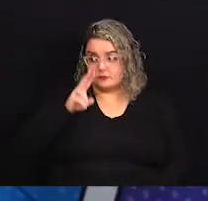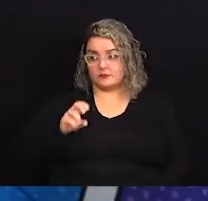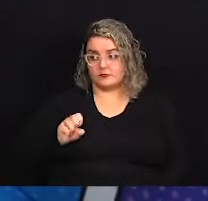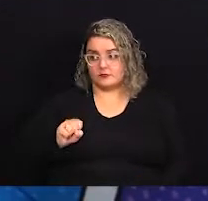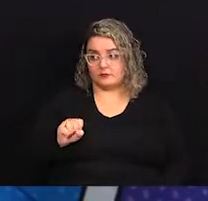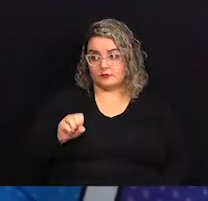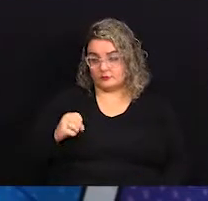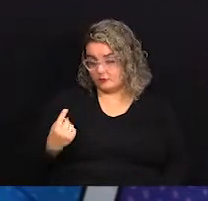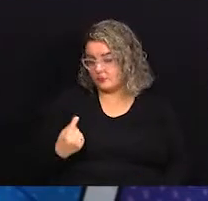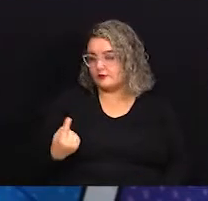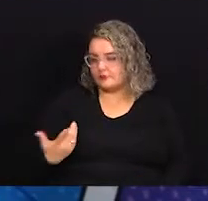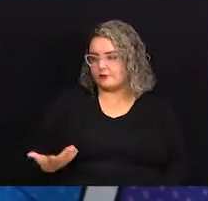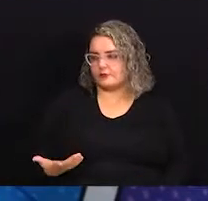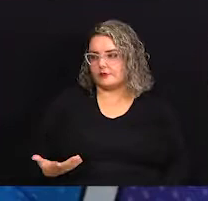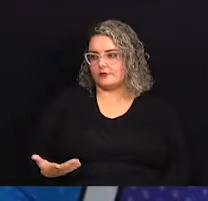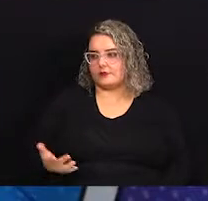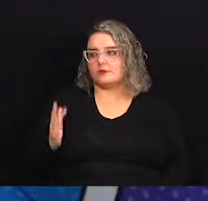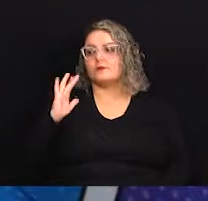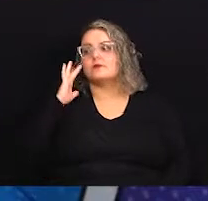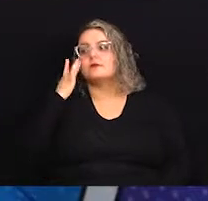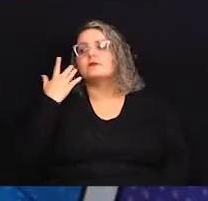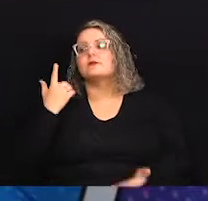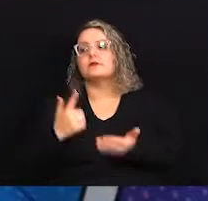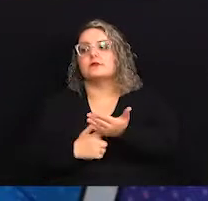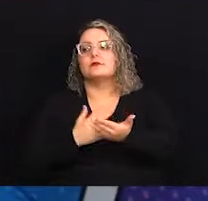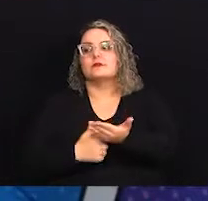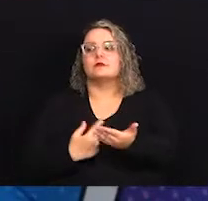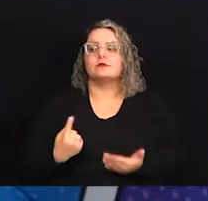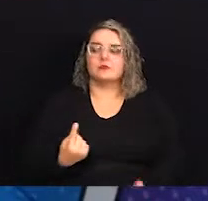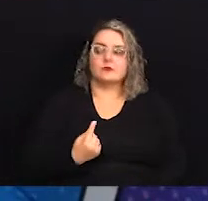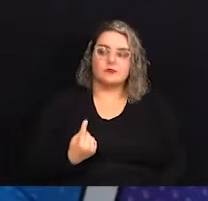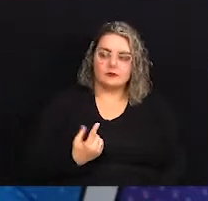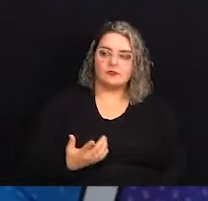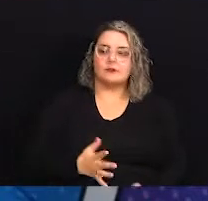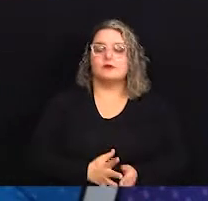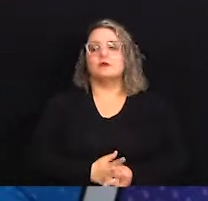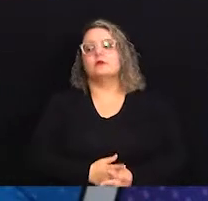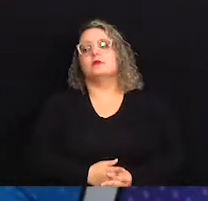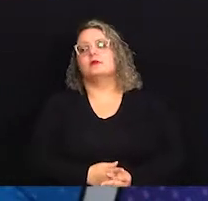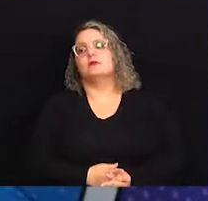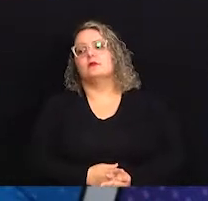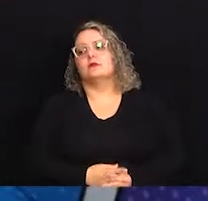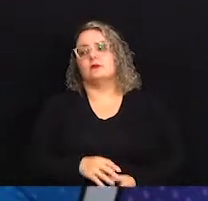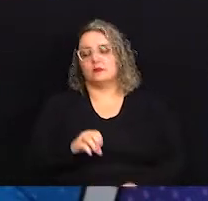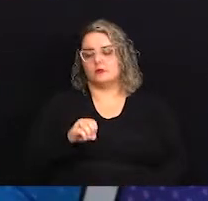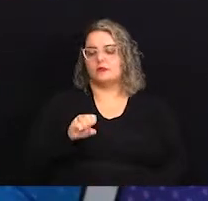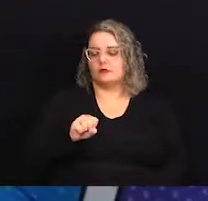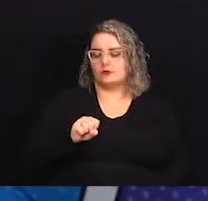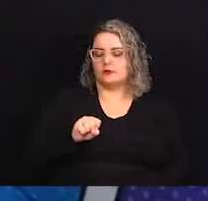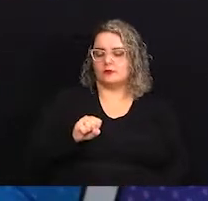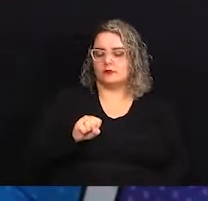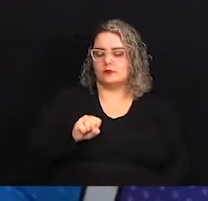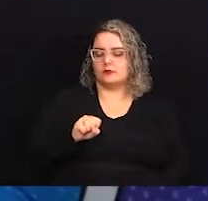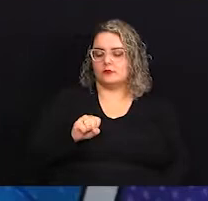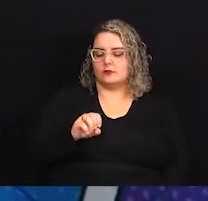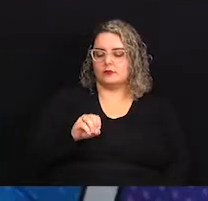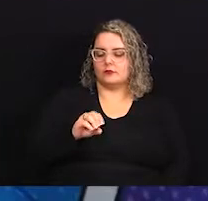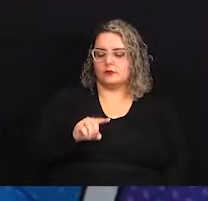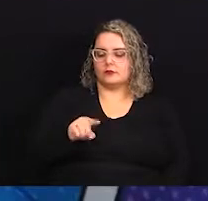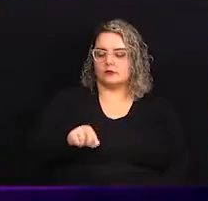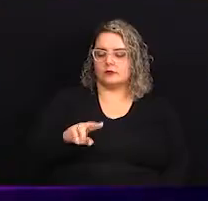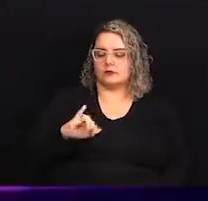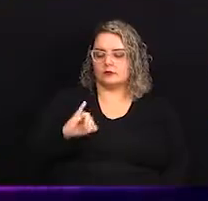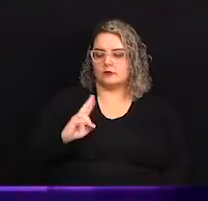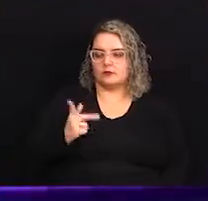Sozinha. Eu acho que o Sozinha, ele já conta ele já conta muitas histórias, porque